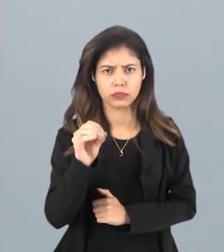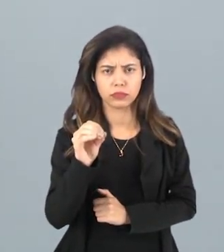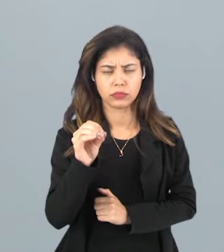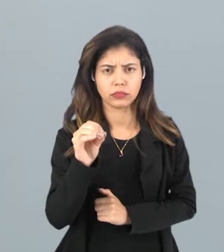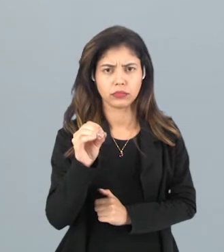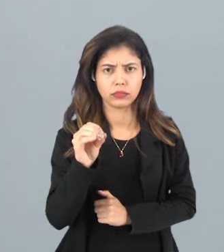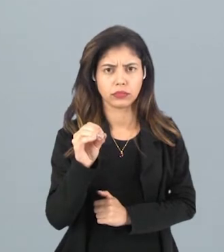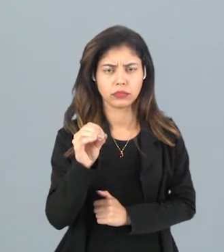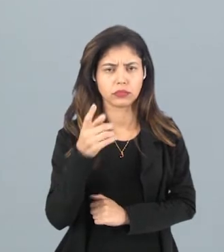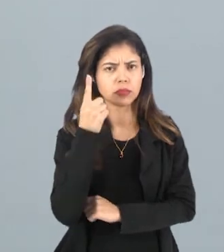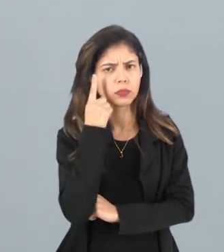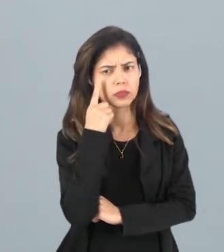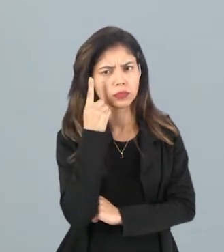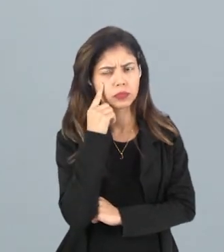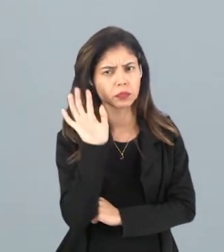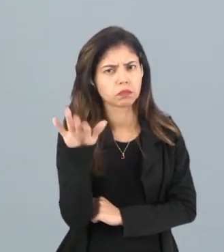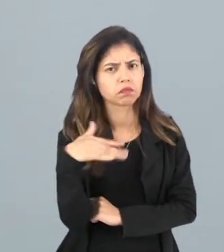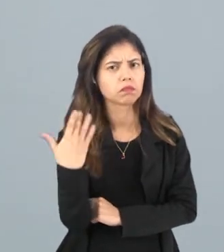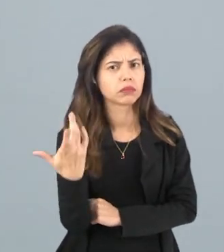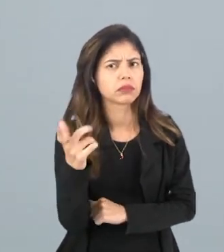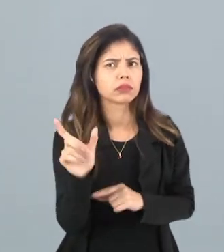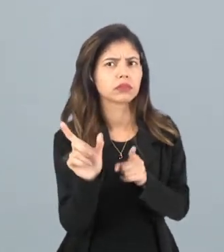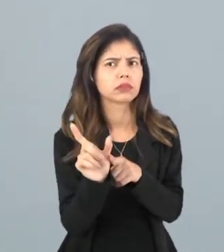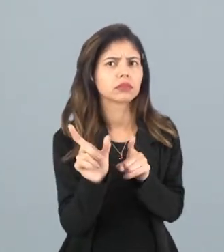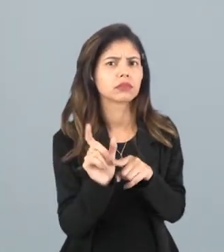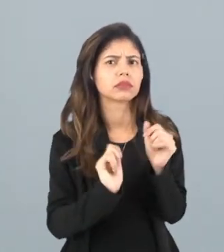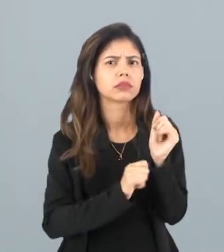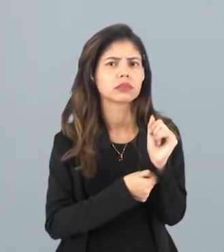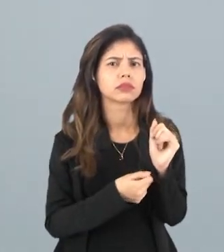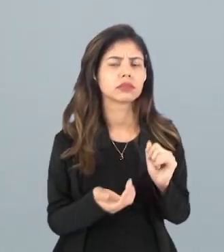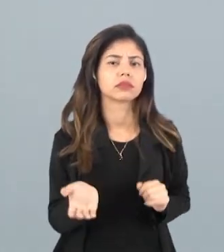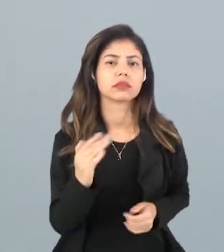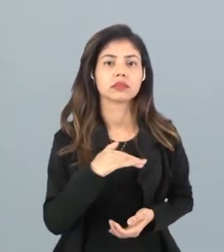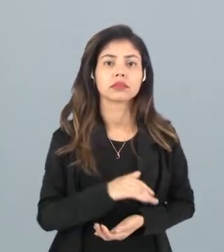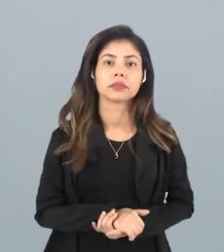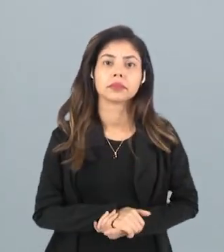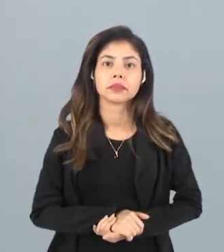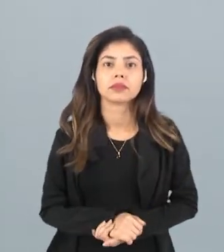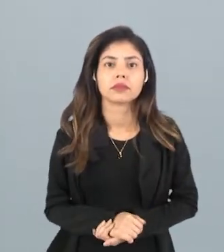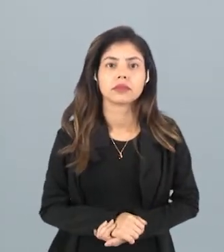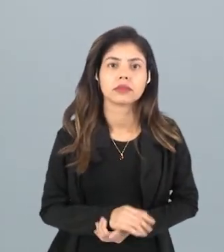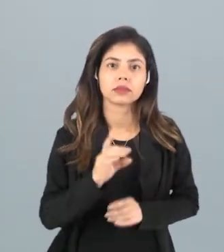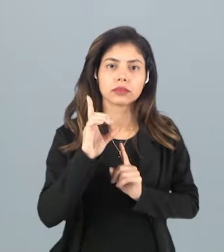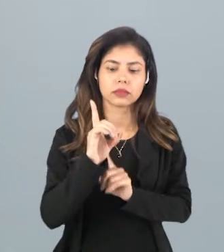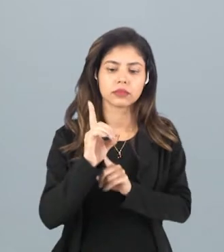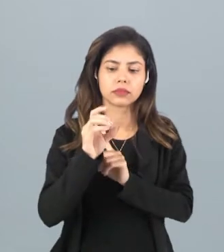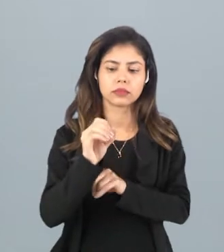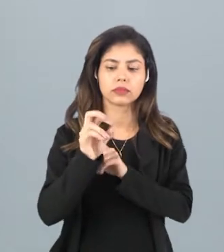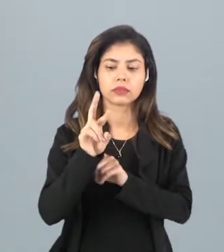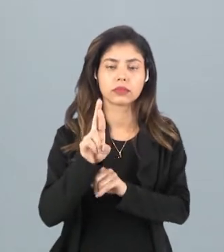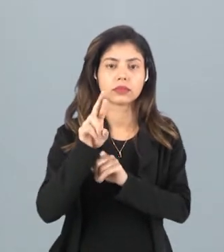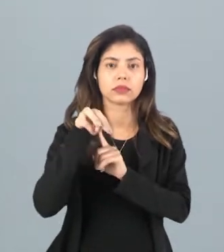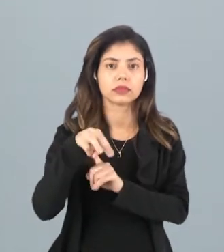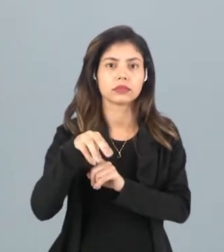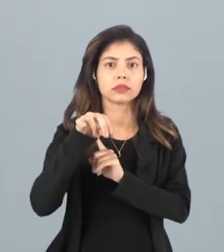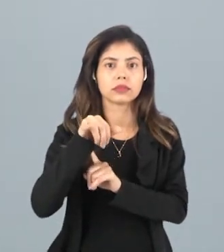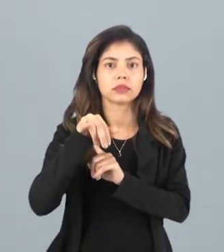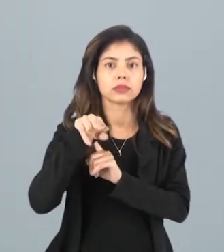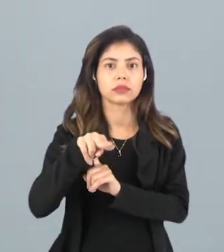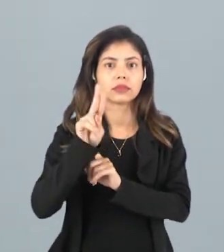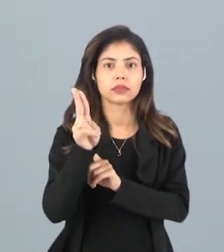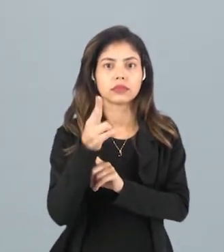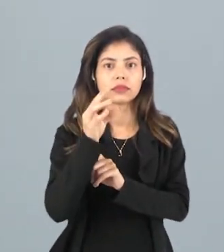pior qual será essa palavra secreta vamos lá dorminhoca